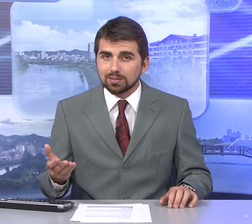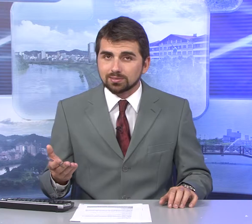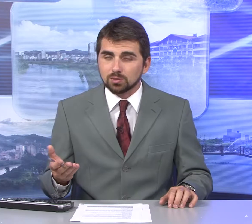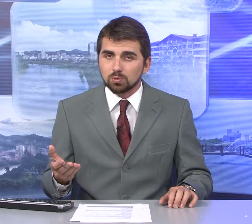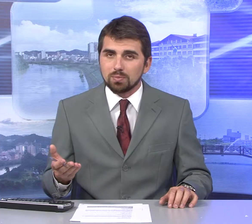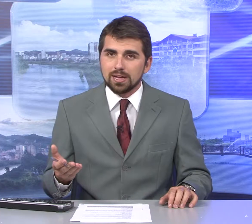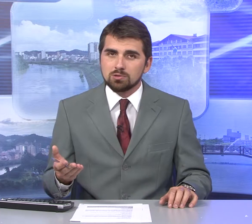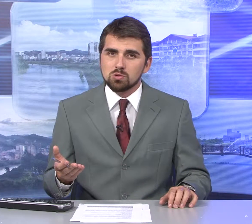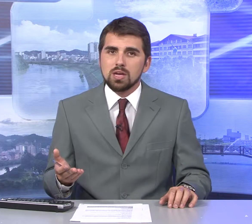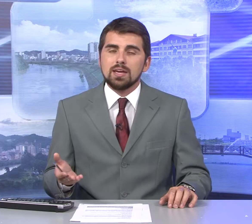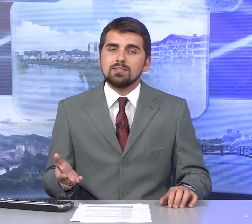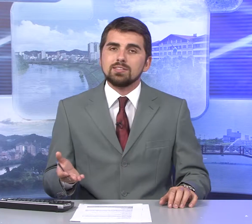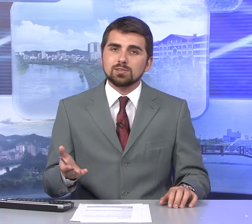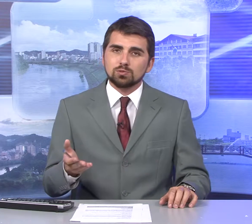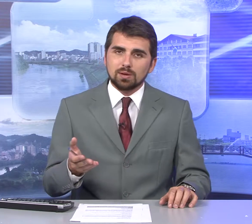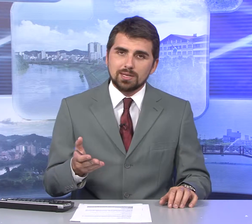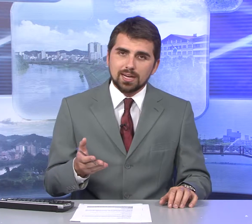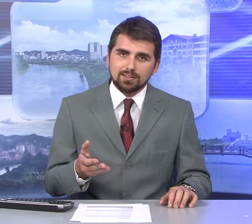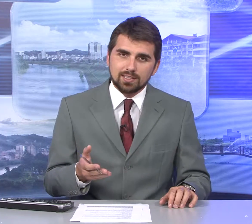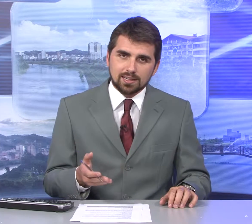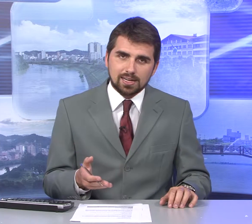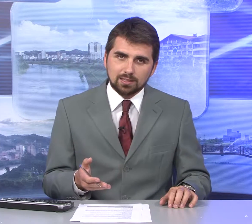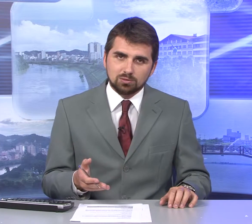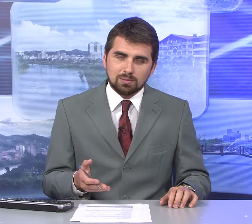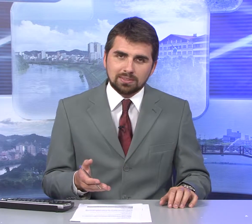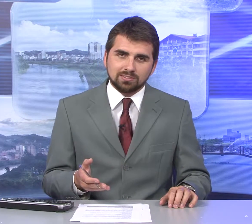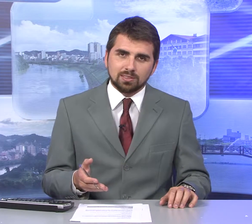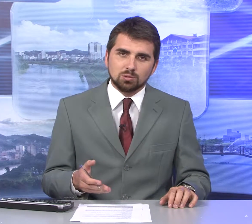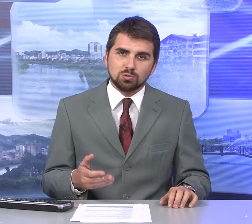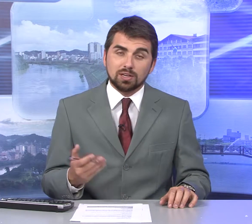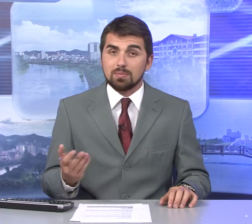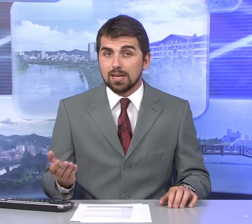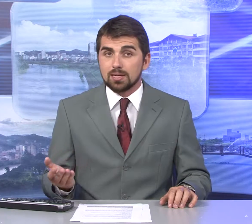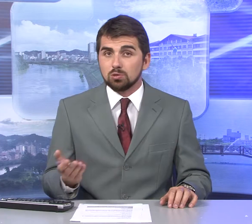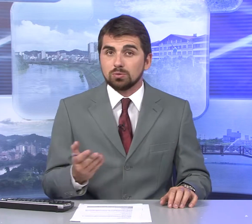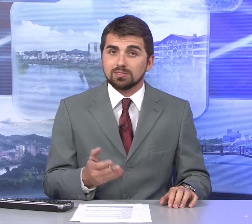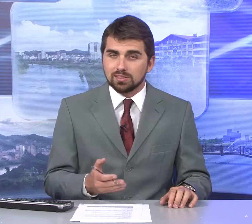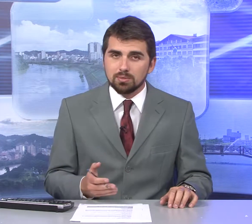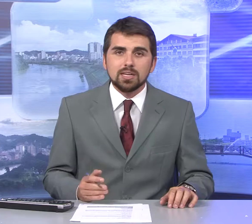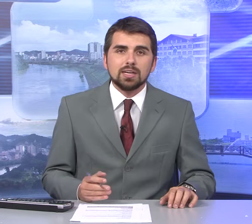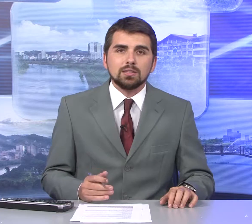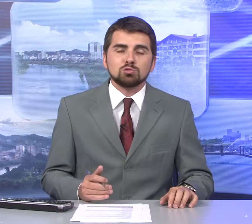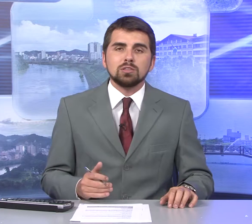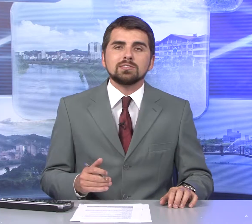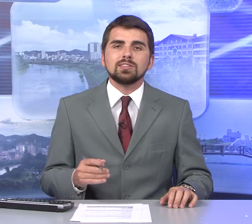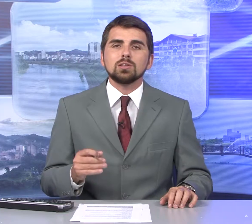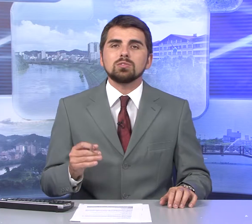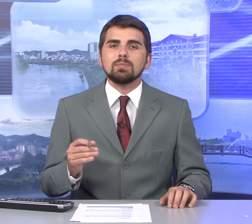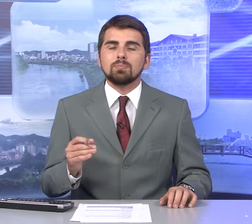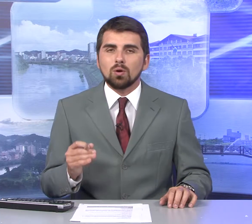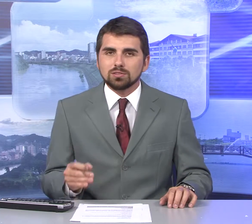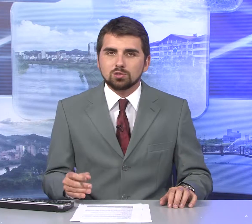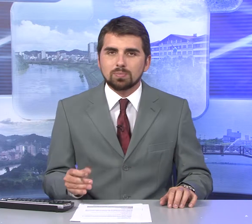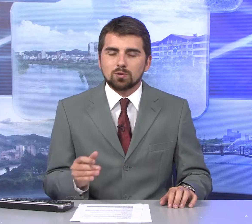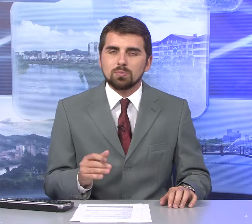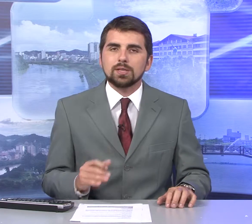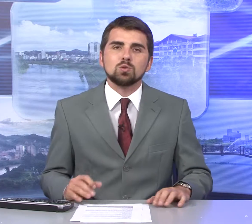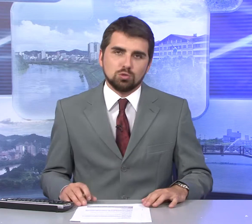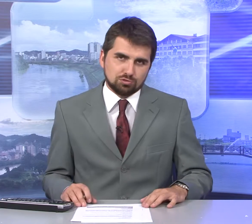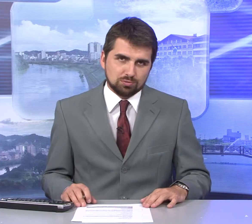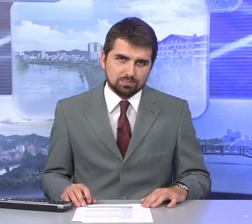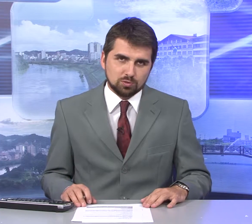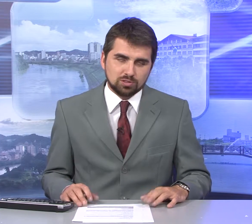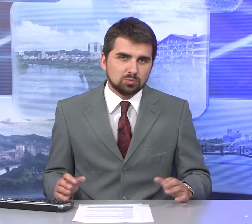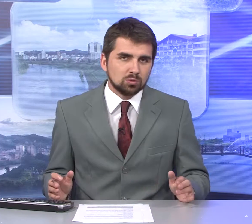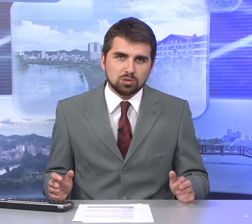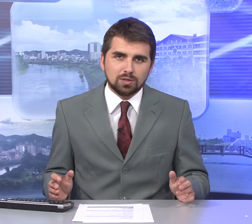se passando por médico, diz que um familiar internado está precisando de um remédio ou um exame e solicita um depósito para cobrir o